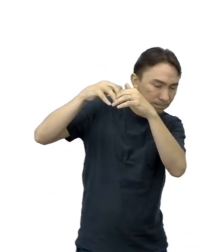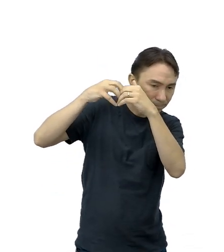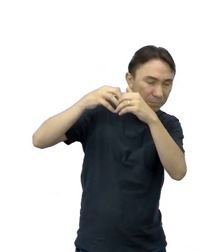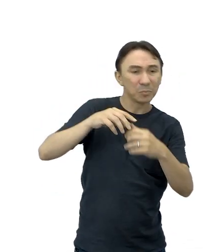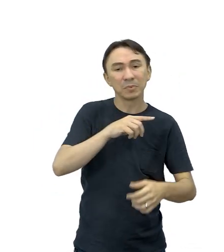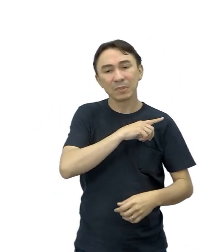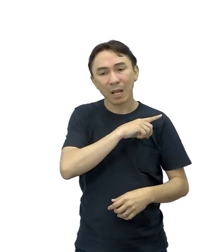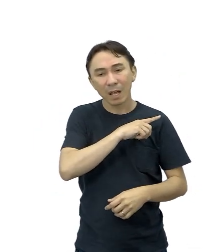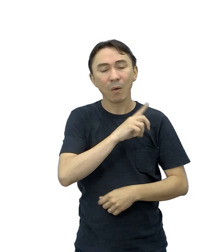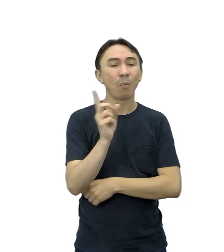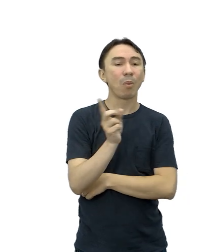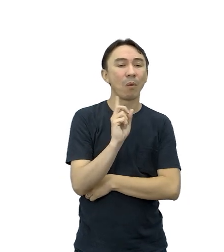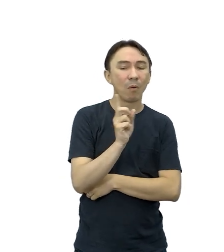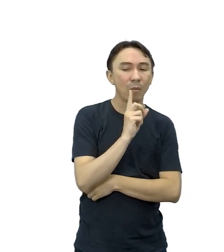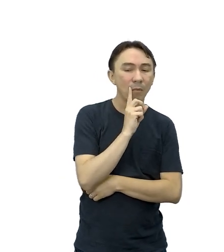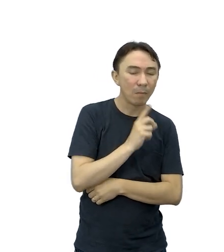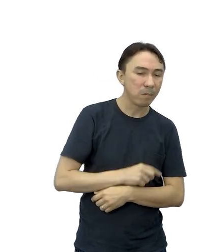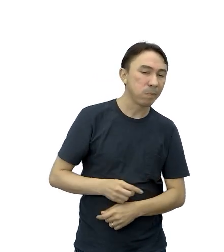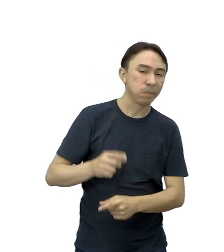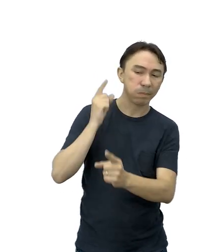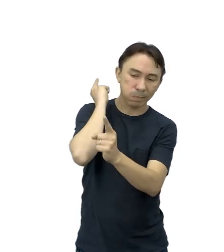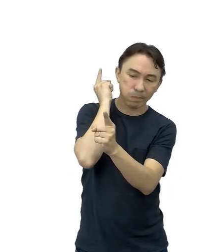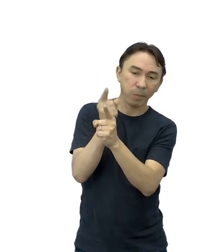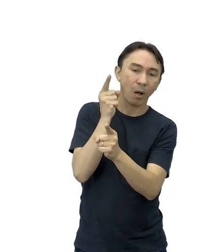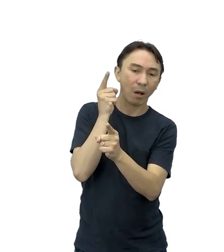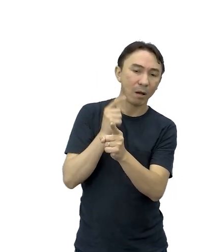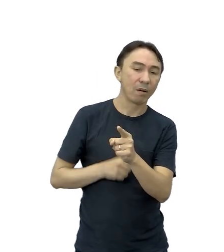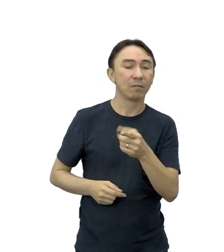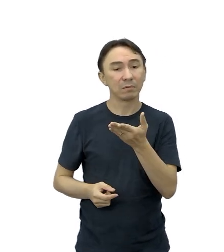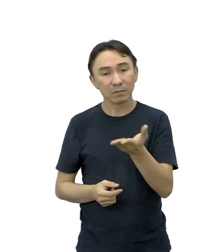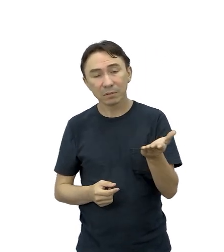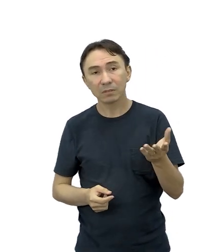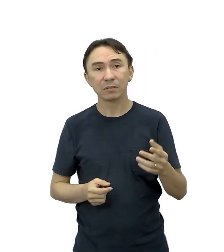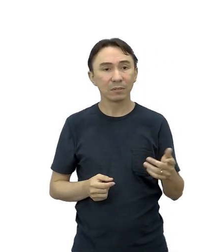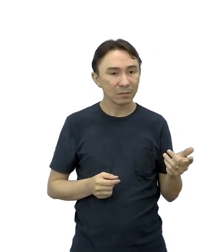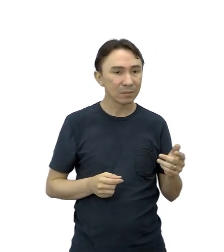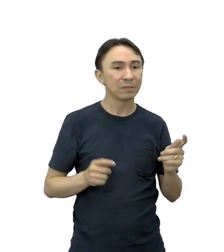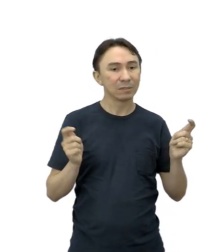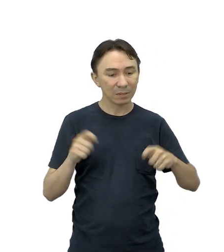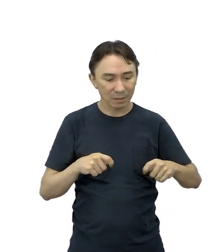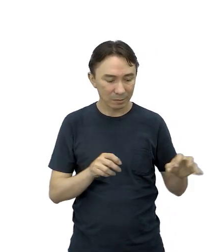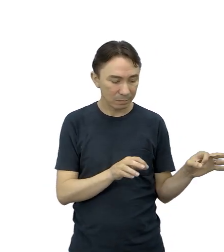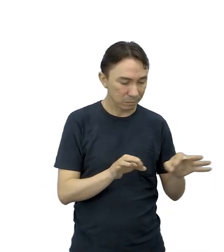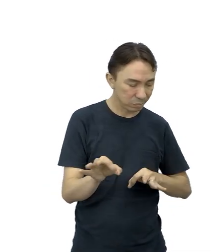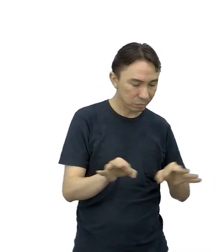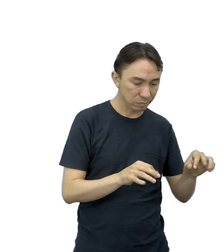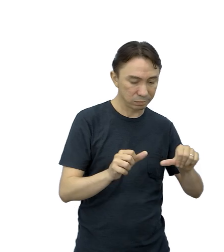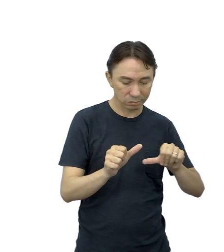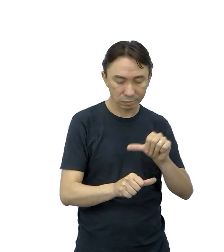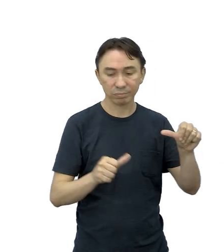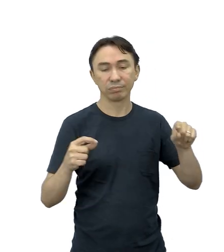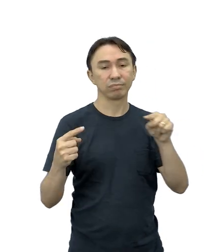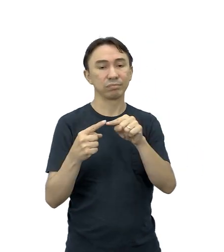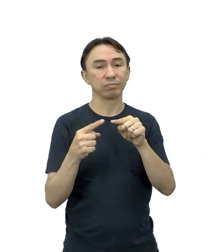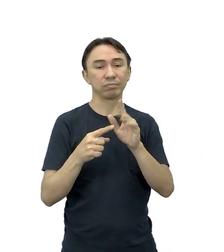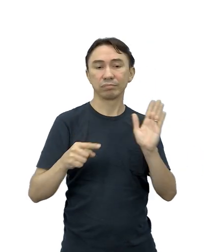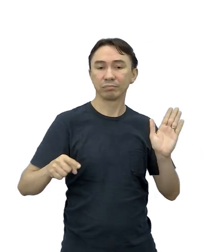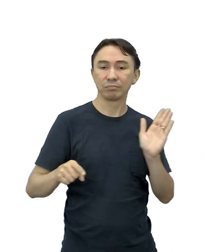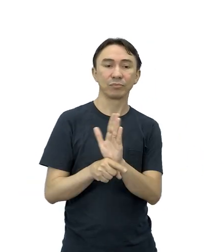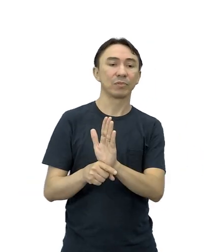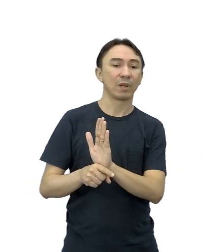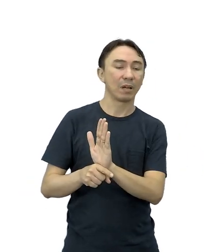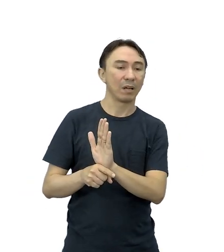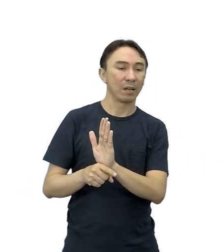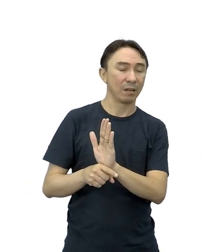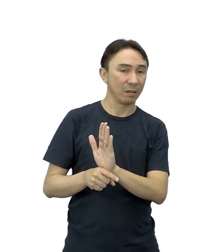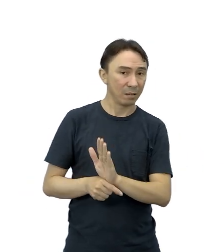à aprendizagem, para que vocês possam efetuar ações mais efetivas para sanar dificuldades. Por isso, é